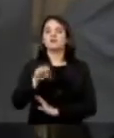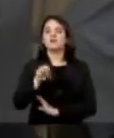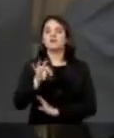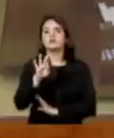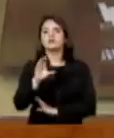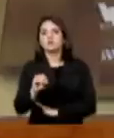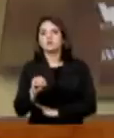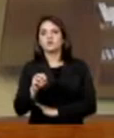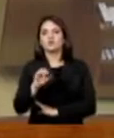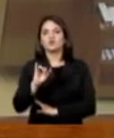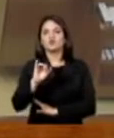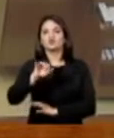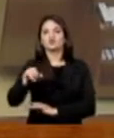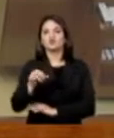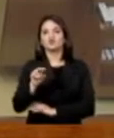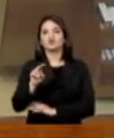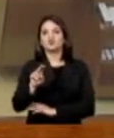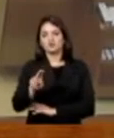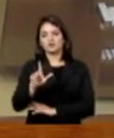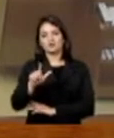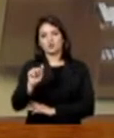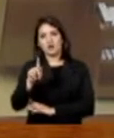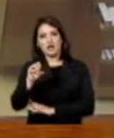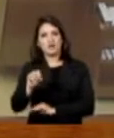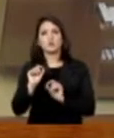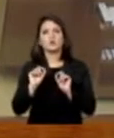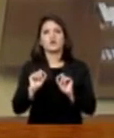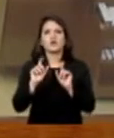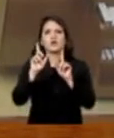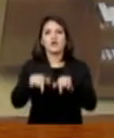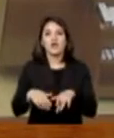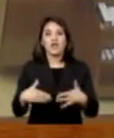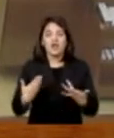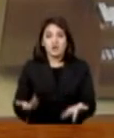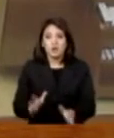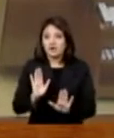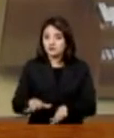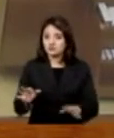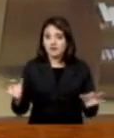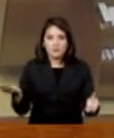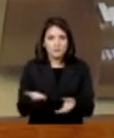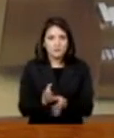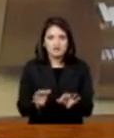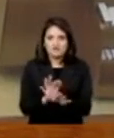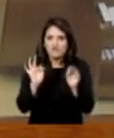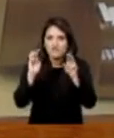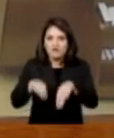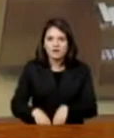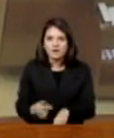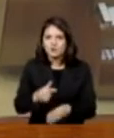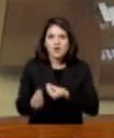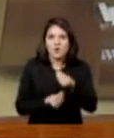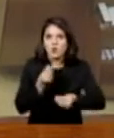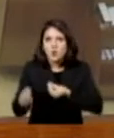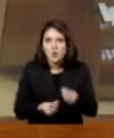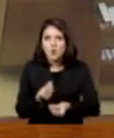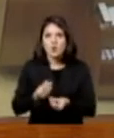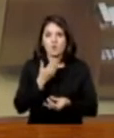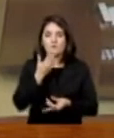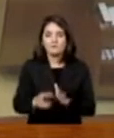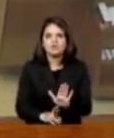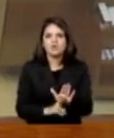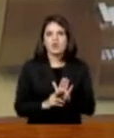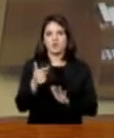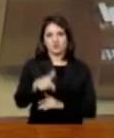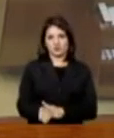clareza também. O esgotamento das vias e instâncias recursais. Ou seja, não existe dúvida com relação